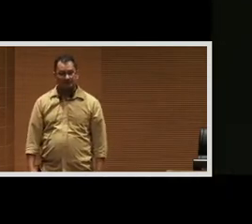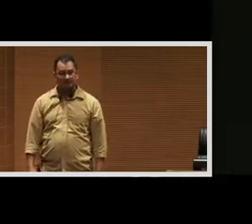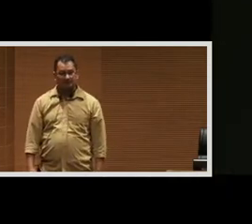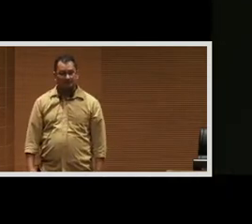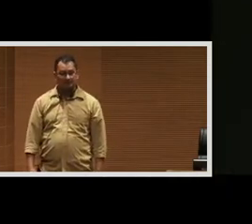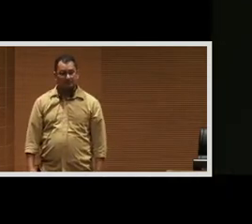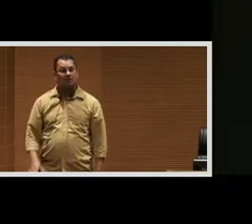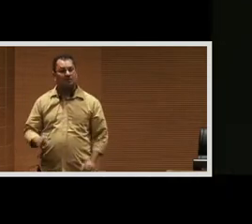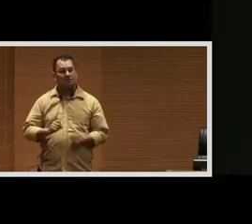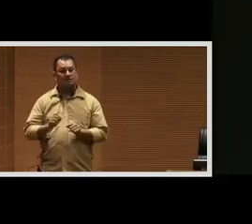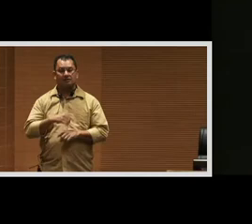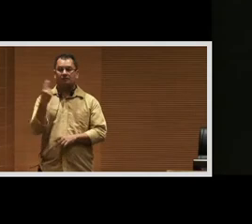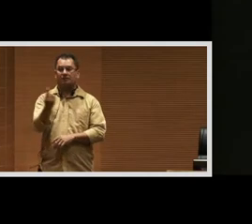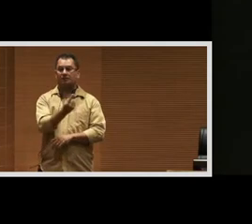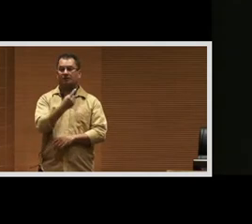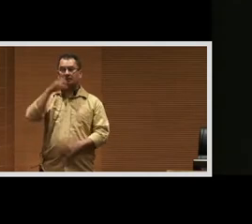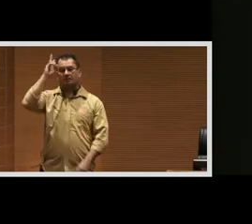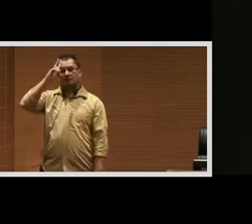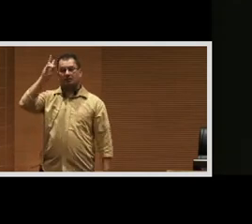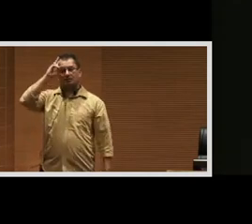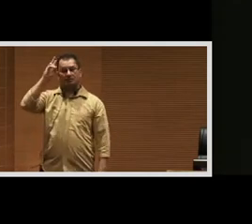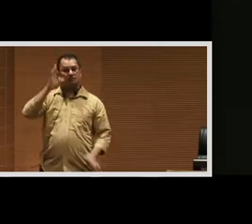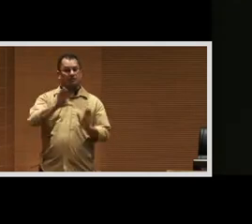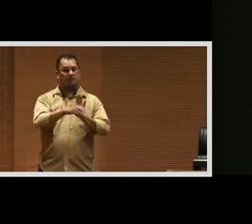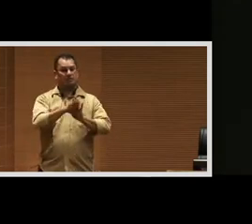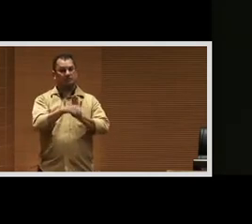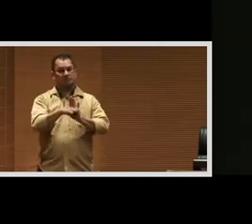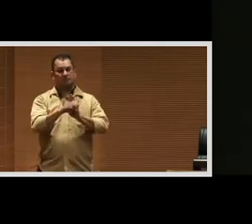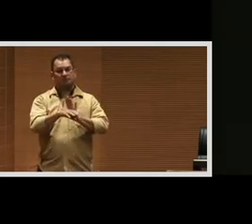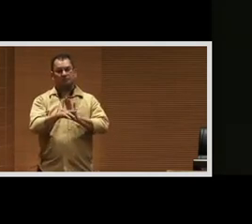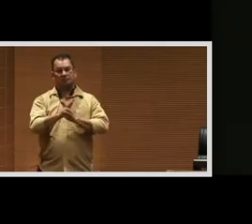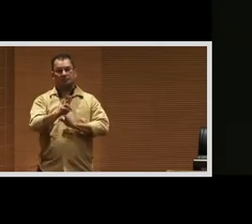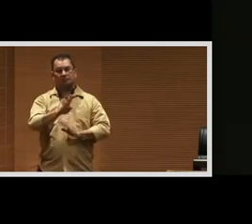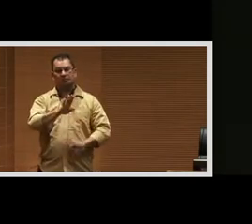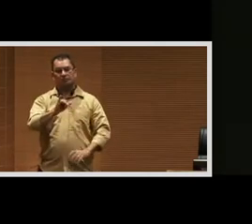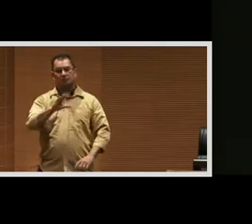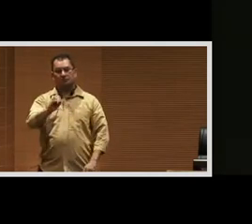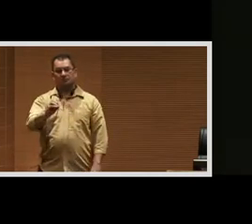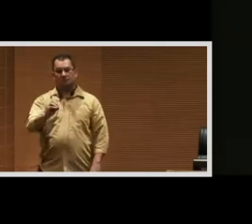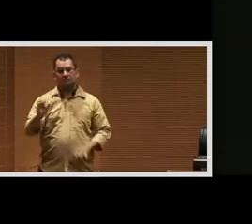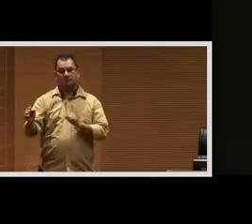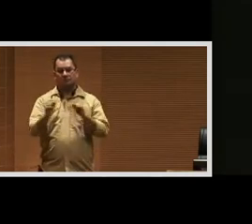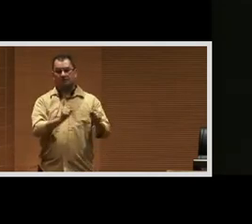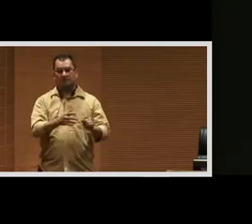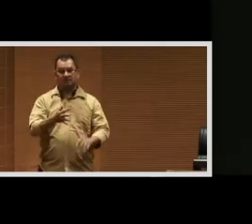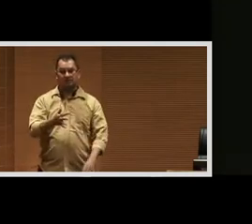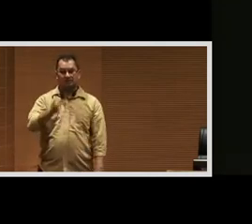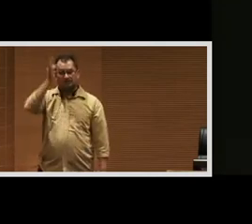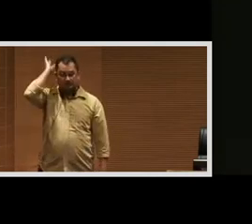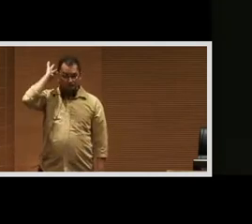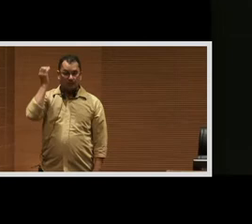E isso faz a gente lembrar do conceito de biopoder do Foucault, ou da